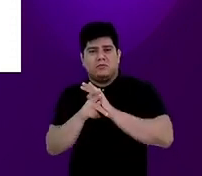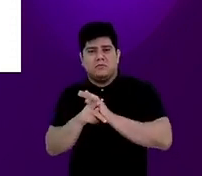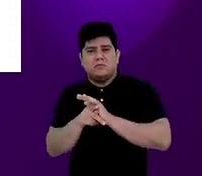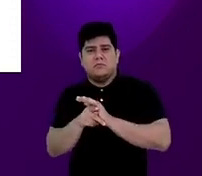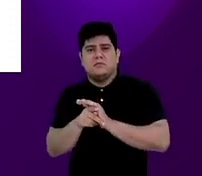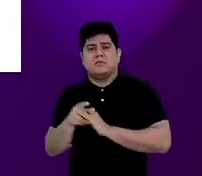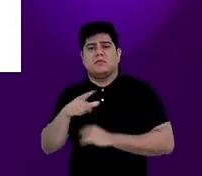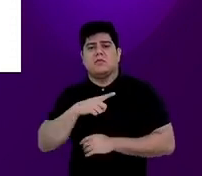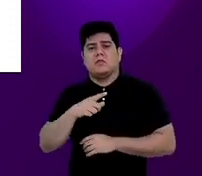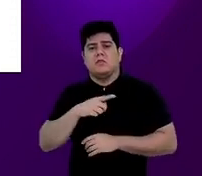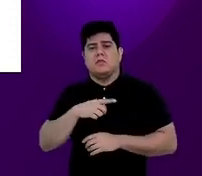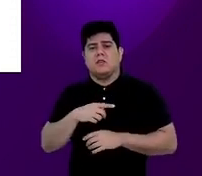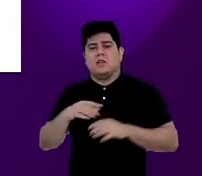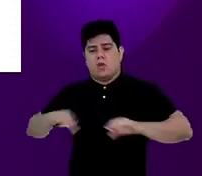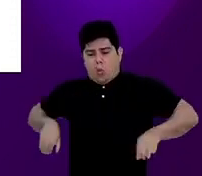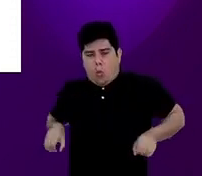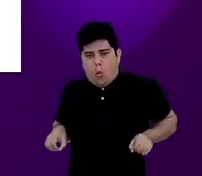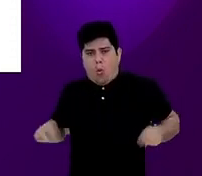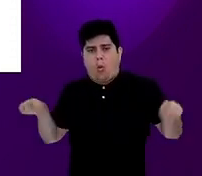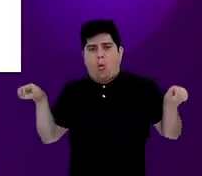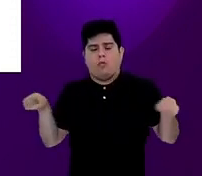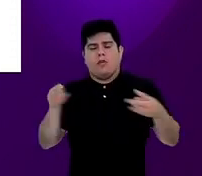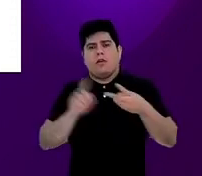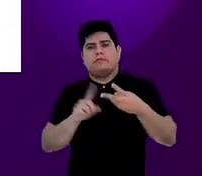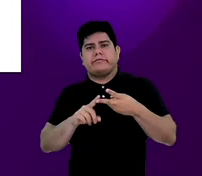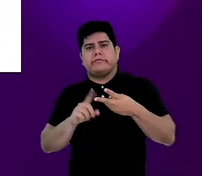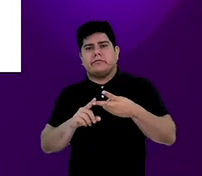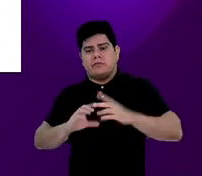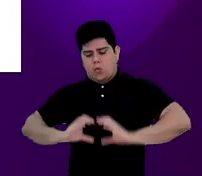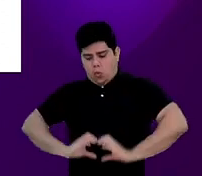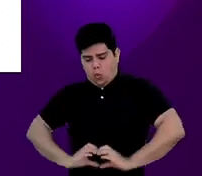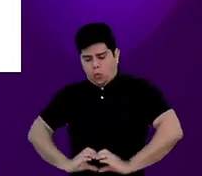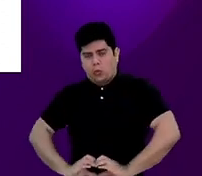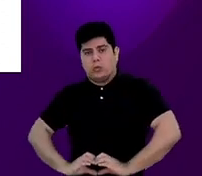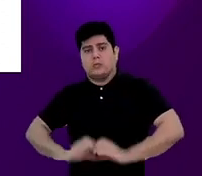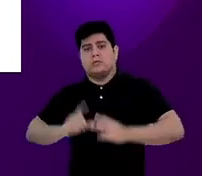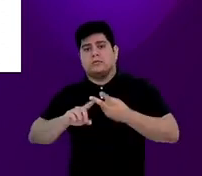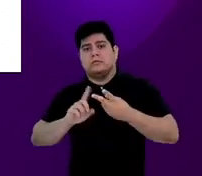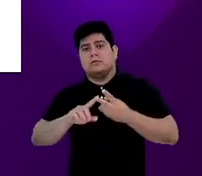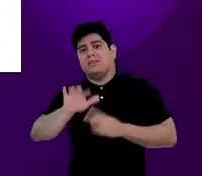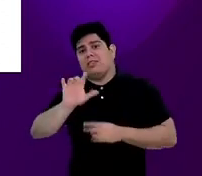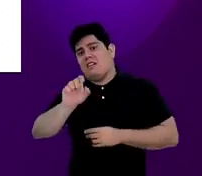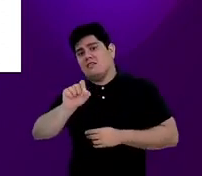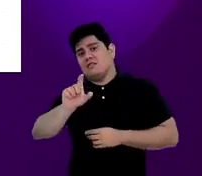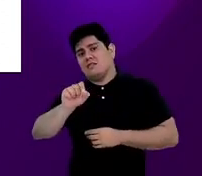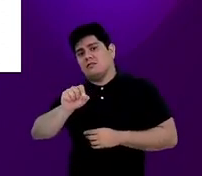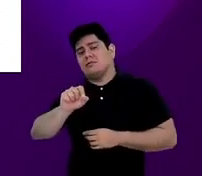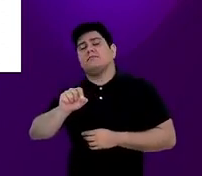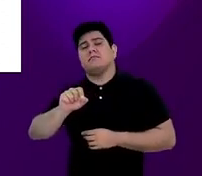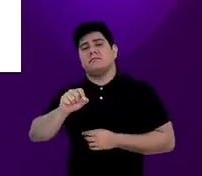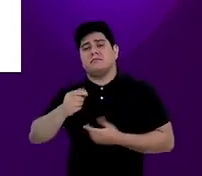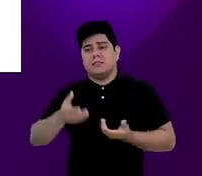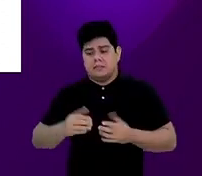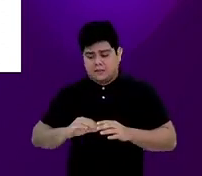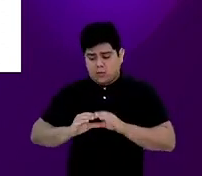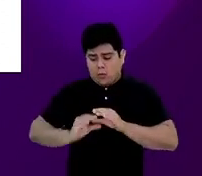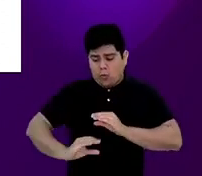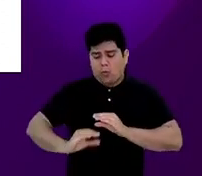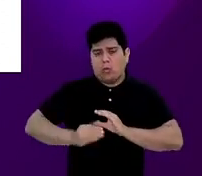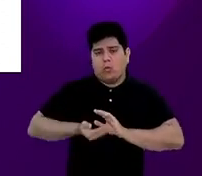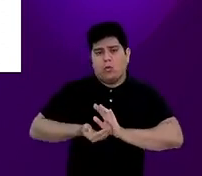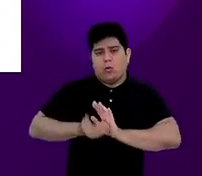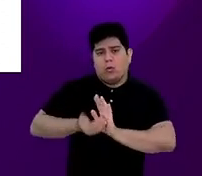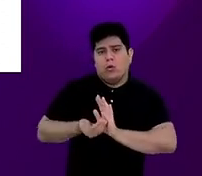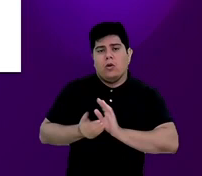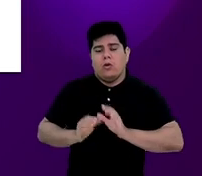colo uterino, de ovário e de corpo uterino, quer dizer, o tumor do útero, eles estão entre os 10 primeiros, sendo que o colo do útero, infelizmente, ainda no Brasil, ele